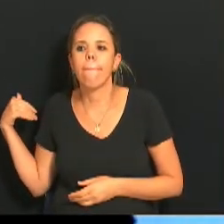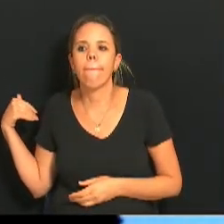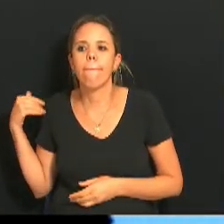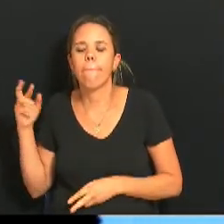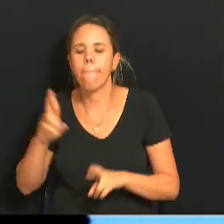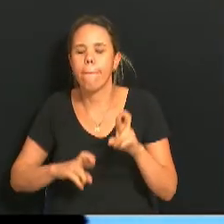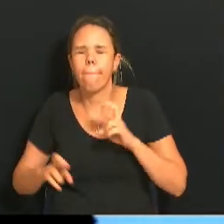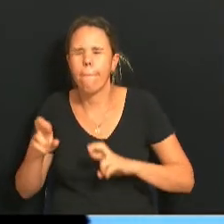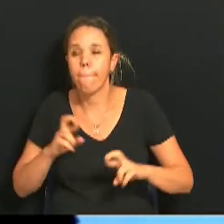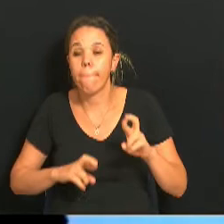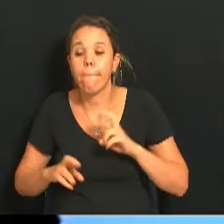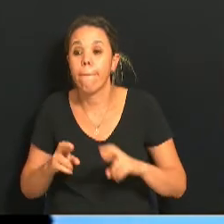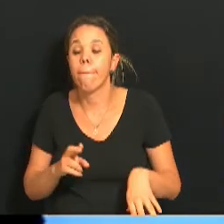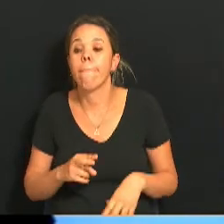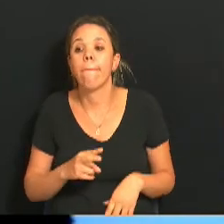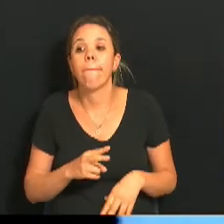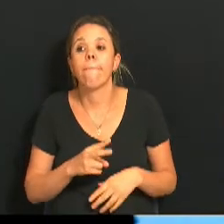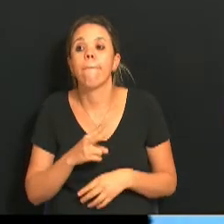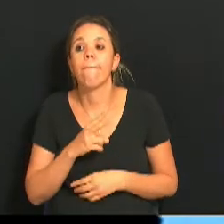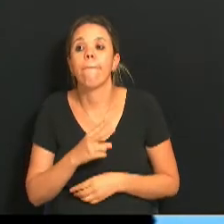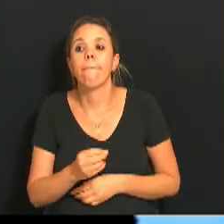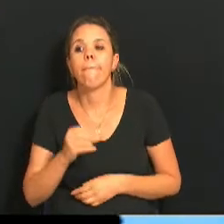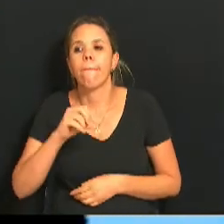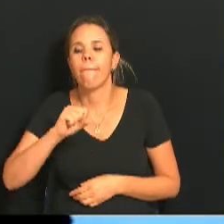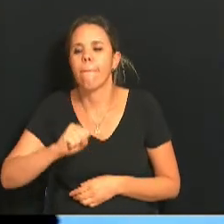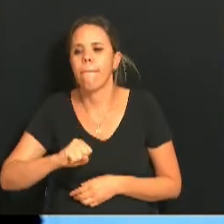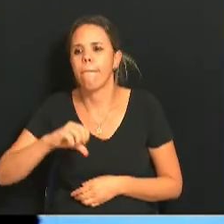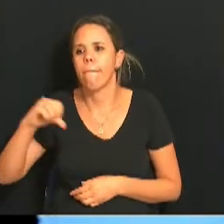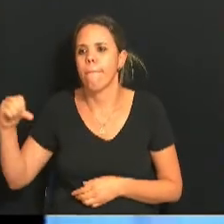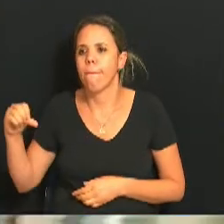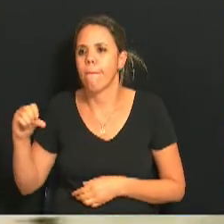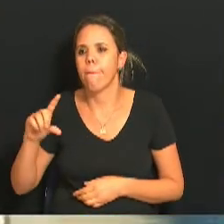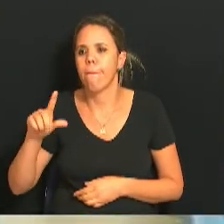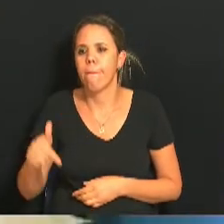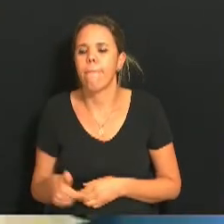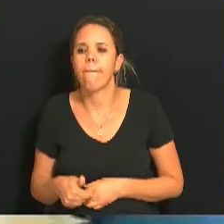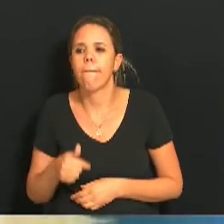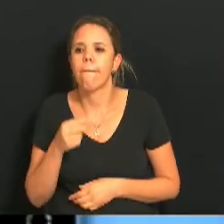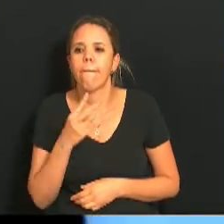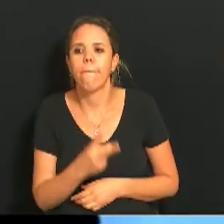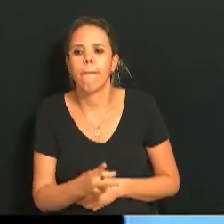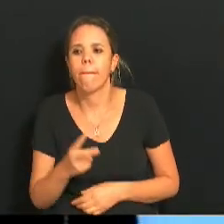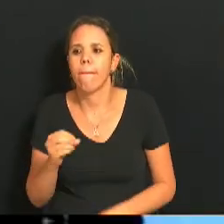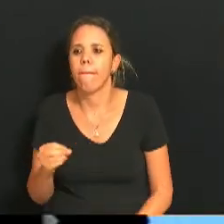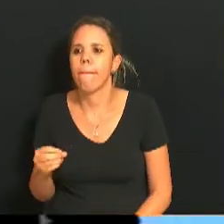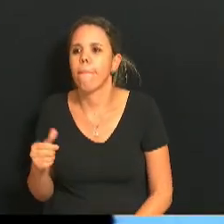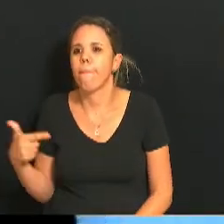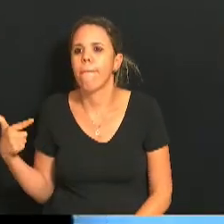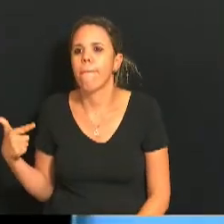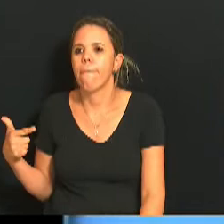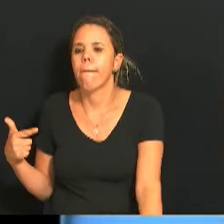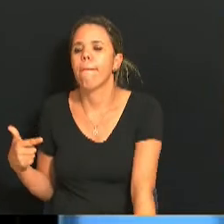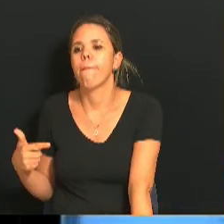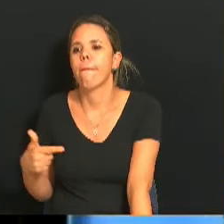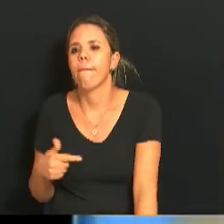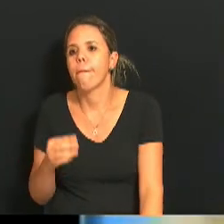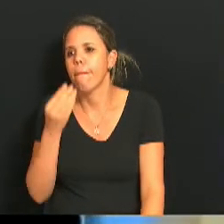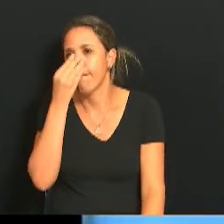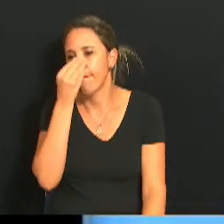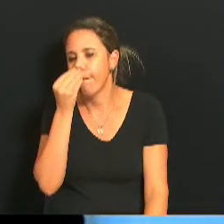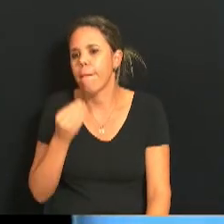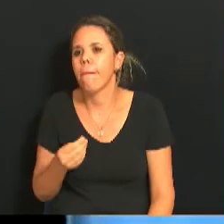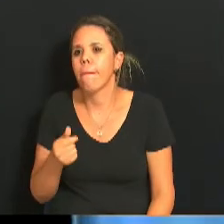análises lá em 2089 depois em 2012 depois de